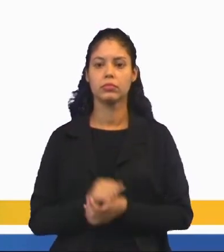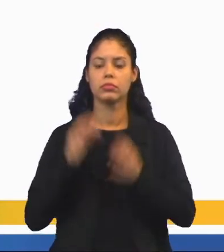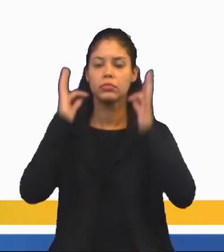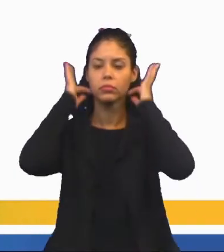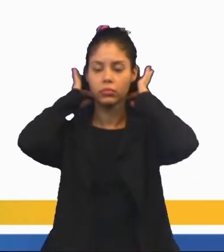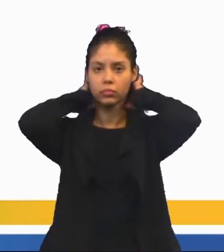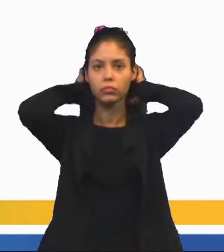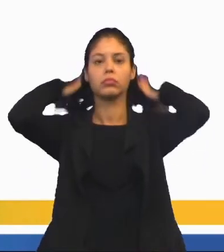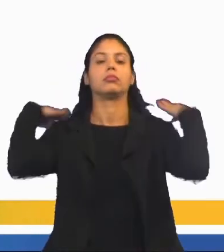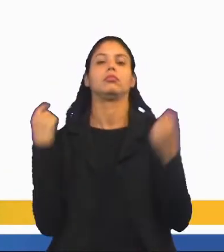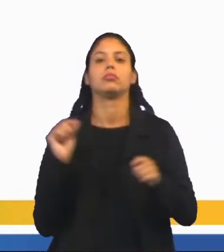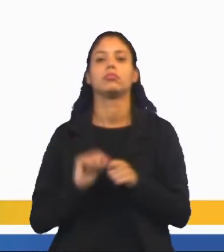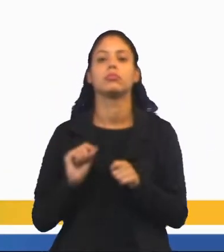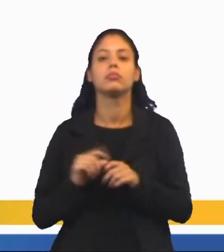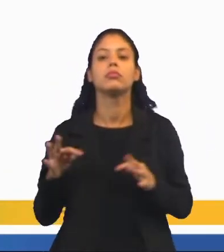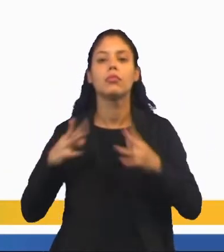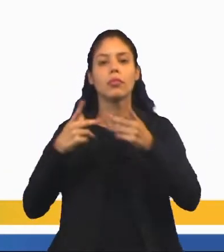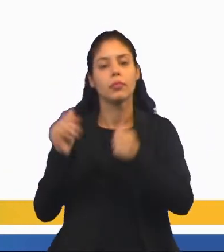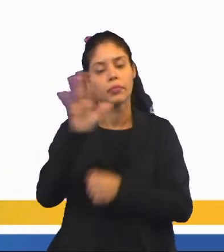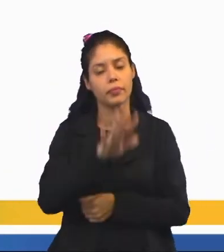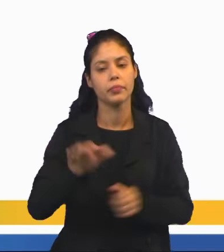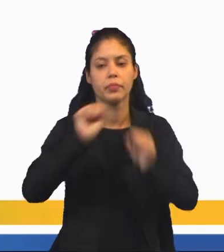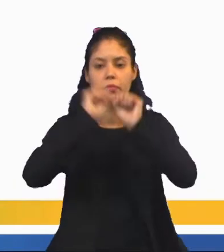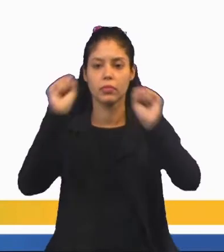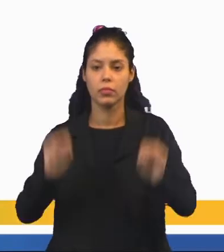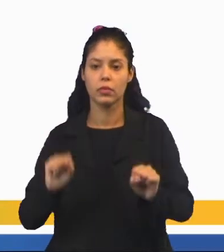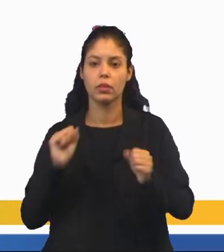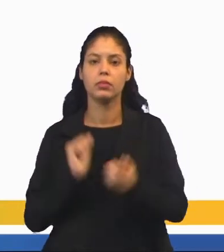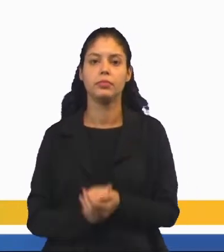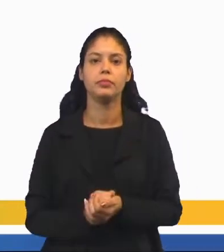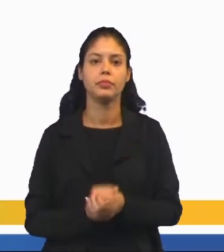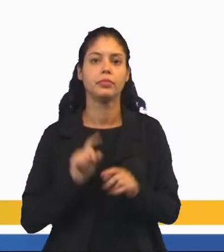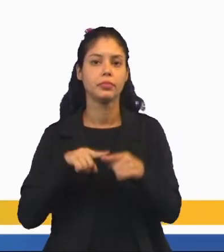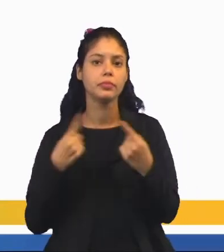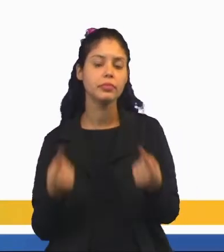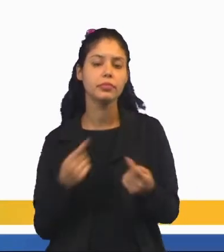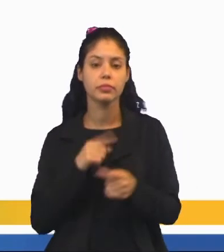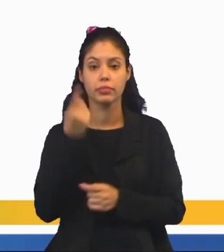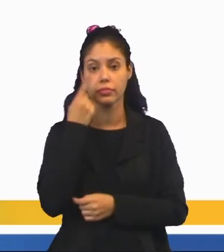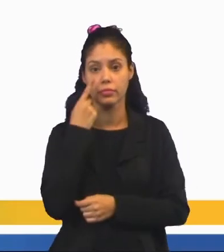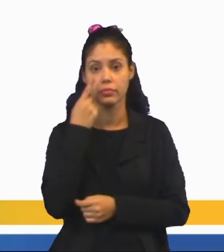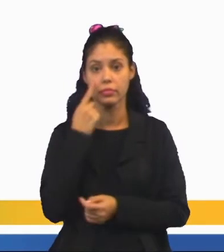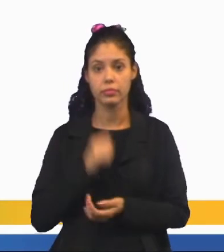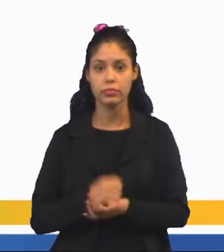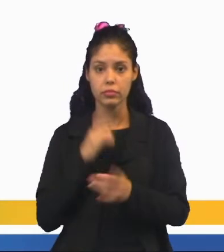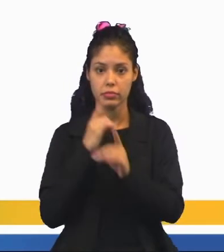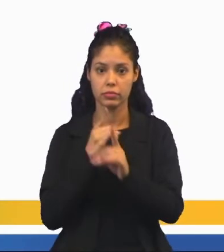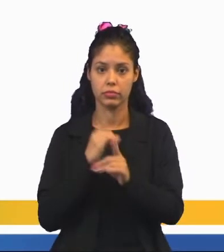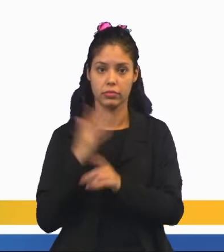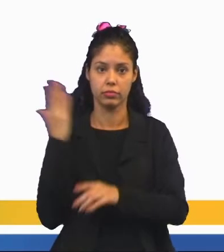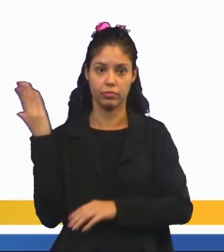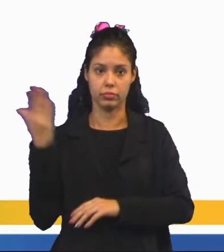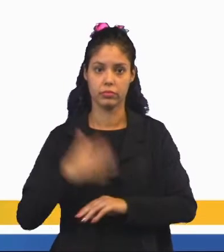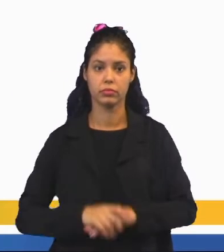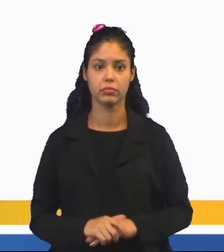problema. É feito todo esse sistema de conscientização, porém, olha só o que nós